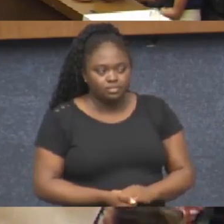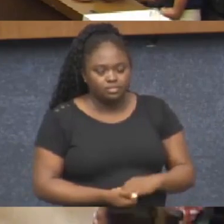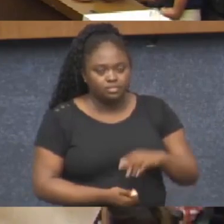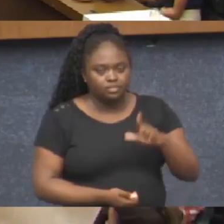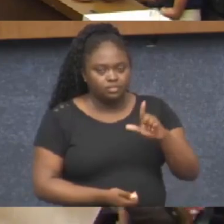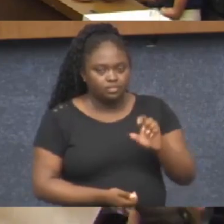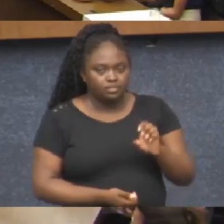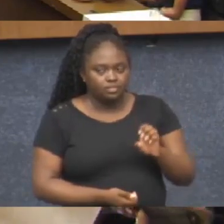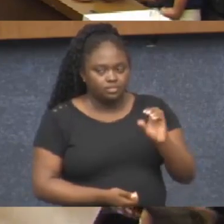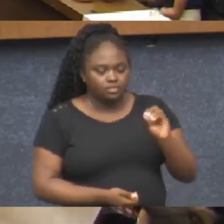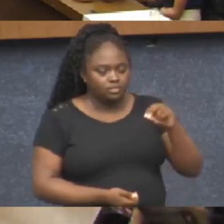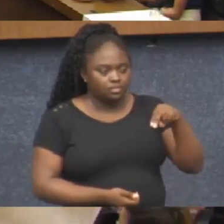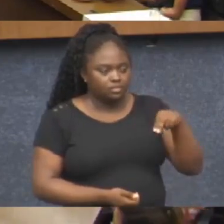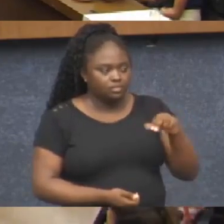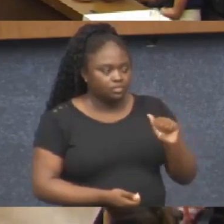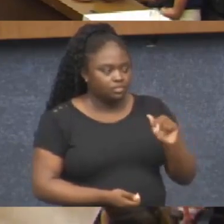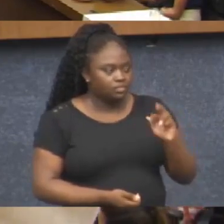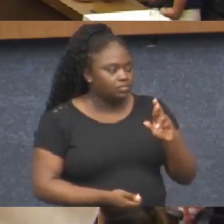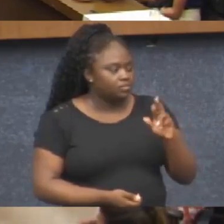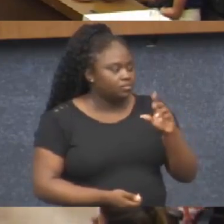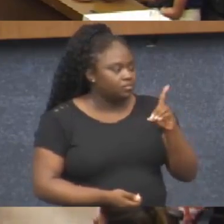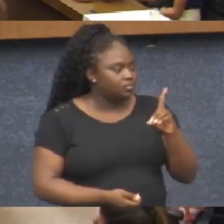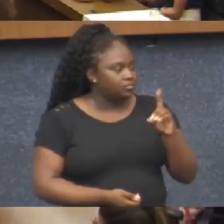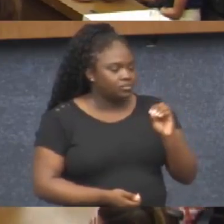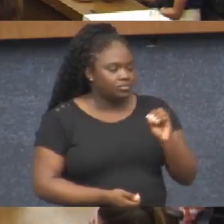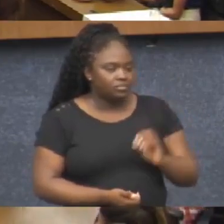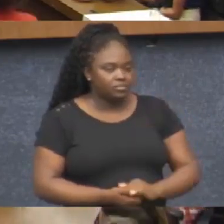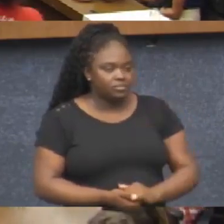Leonardo Lacerda de Carvalho.